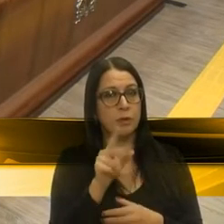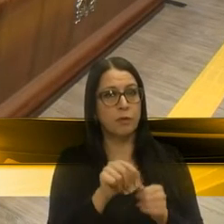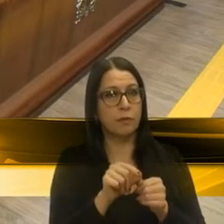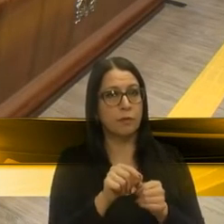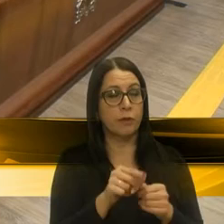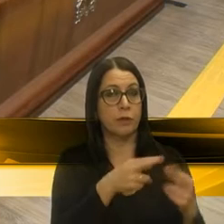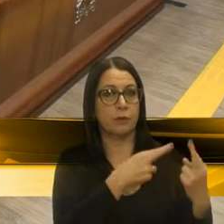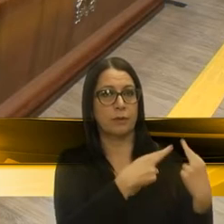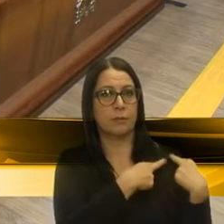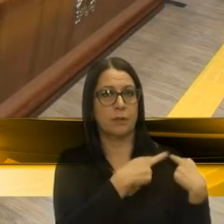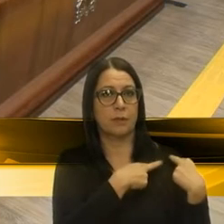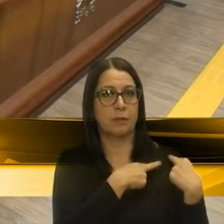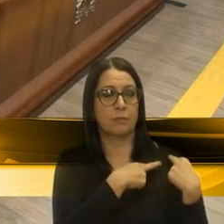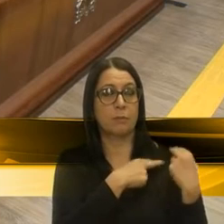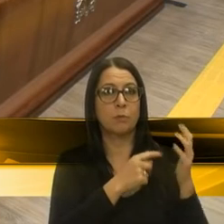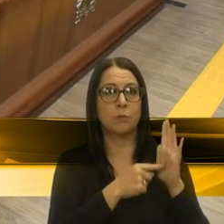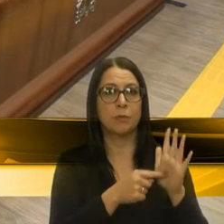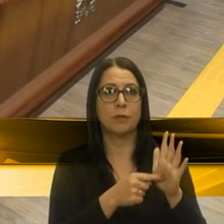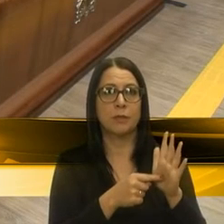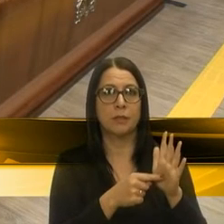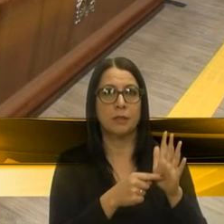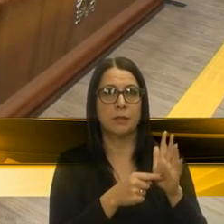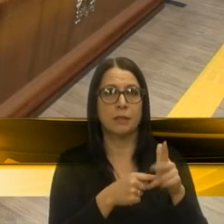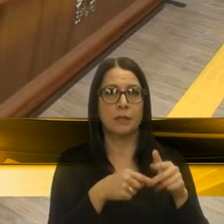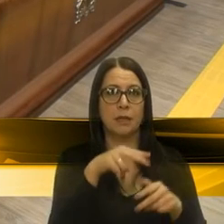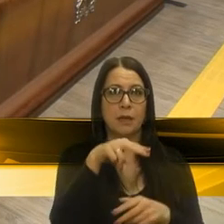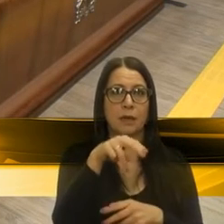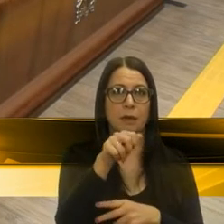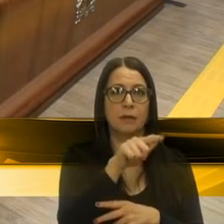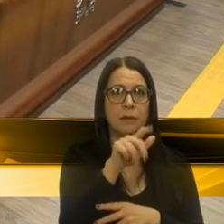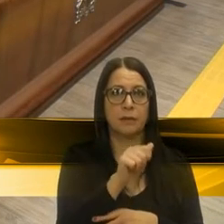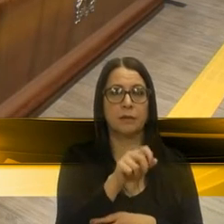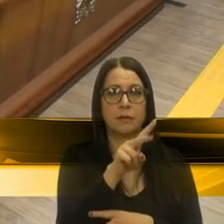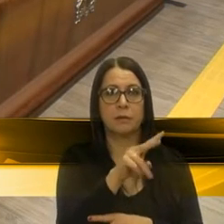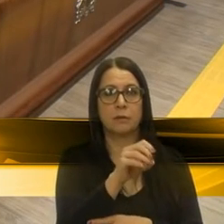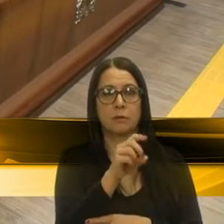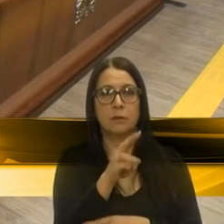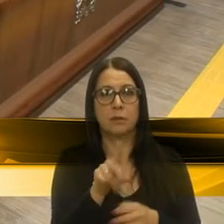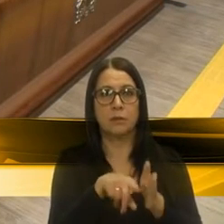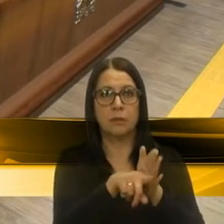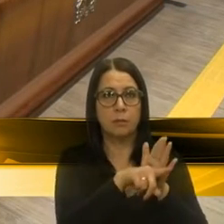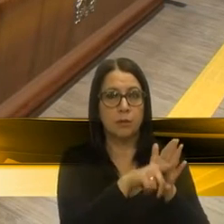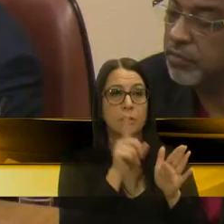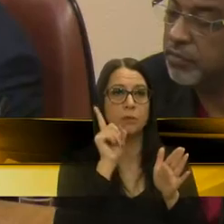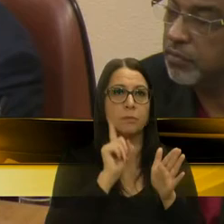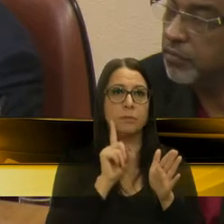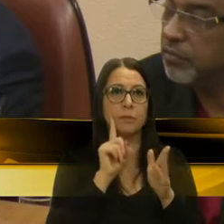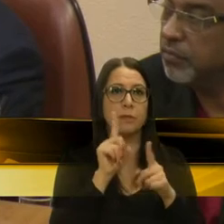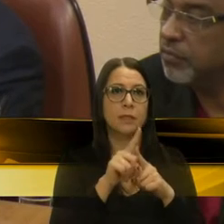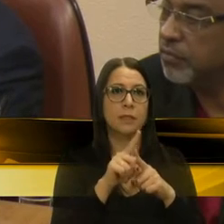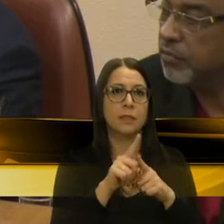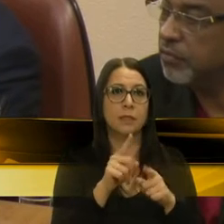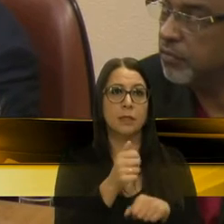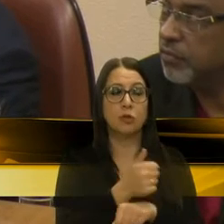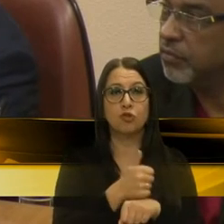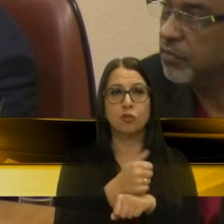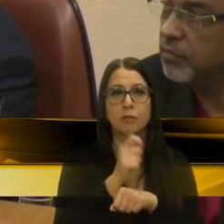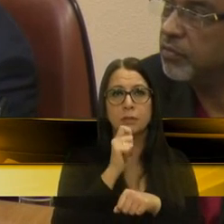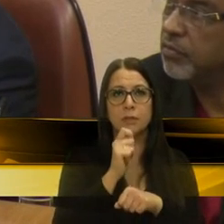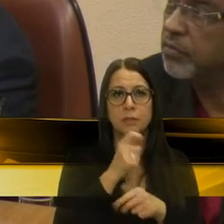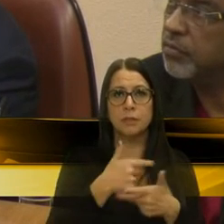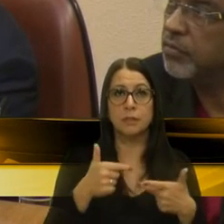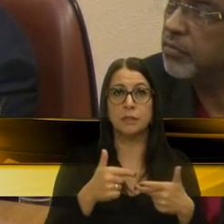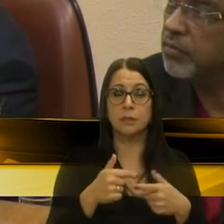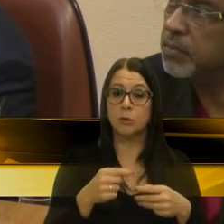grande responsável pela revelação das entranhas da NASA, uhum, 2013, da espionagem americana. Uhum. Quer dizer, é um jornalista que trabalhou no The Guardian, um